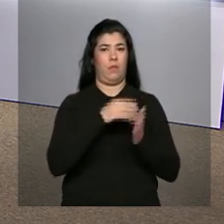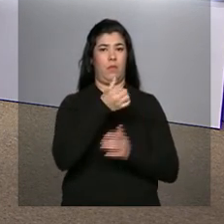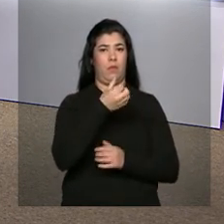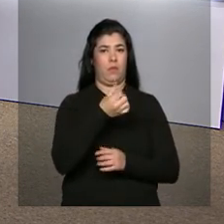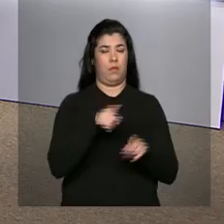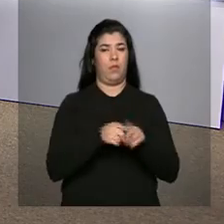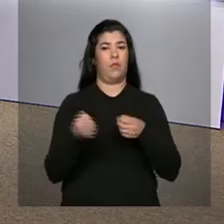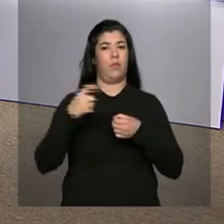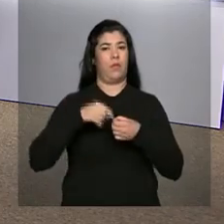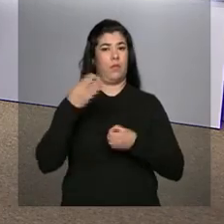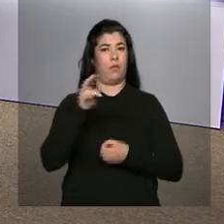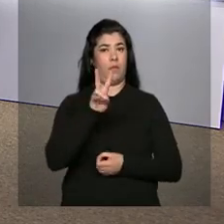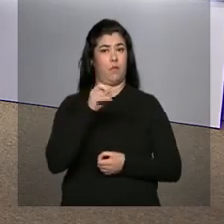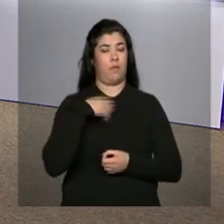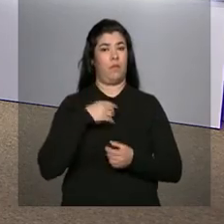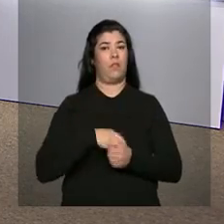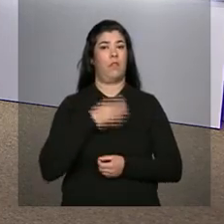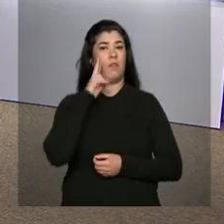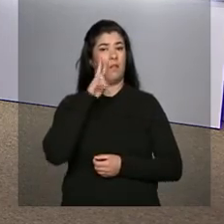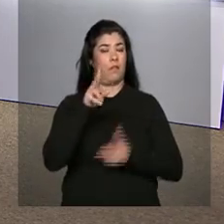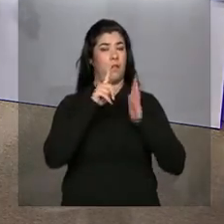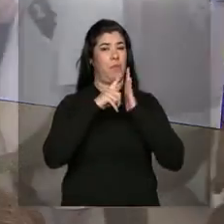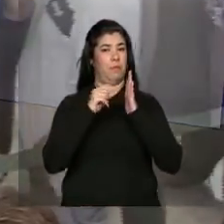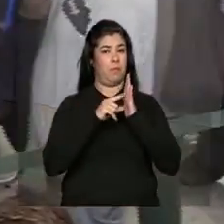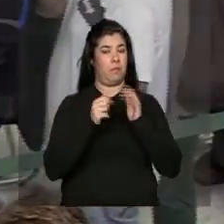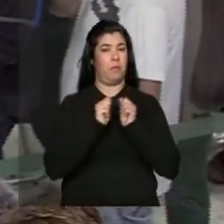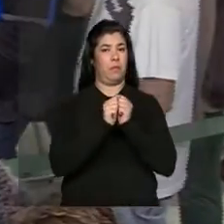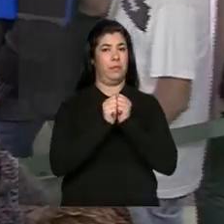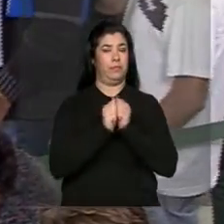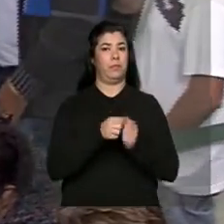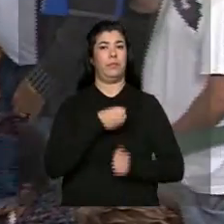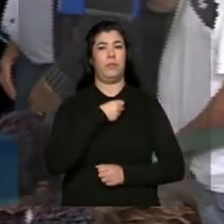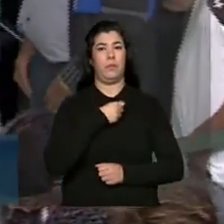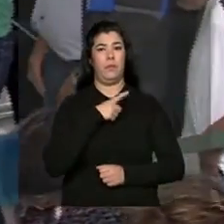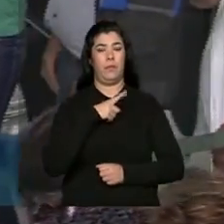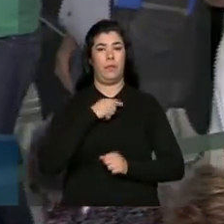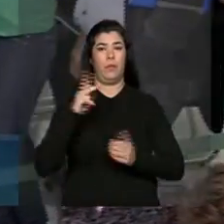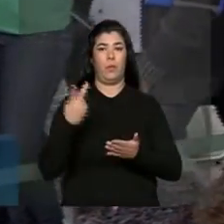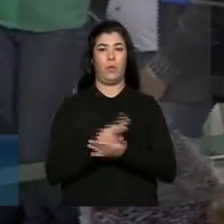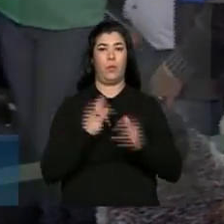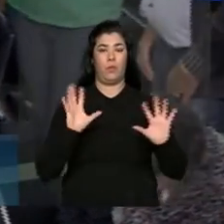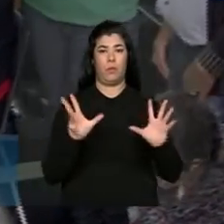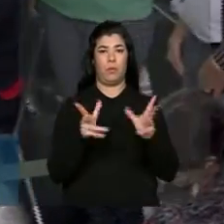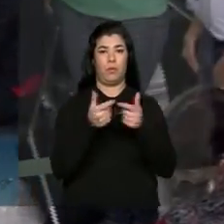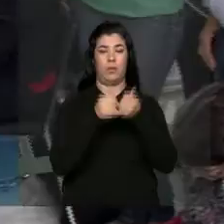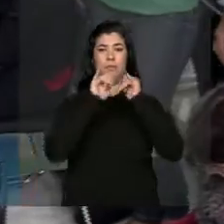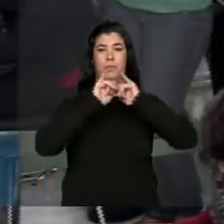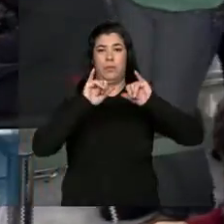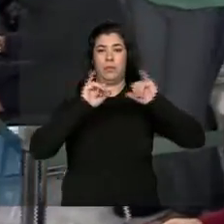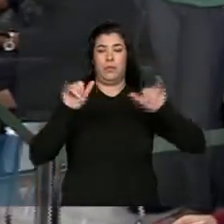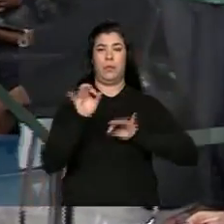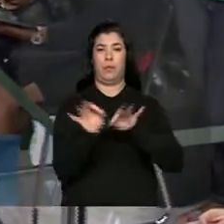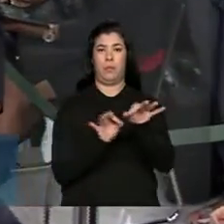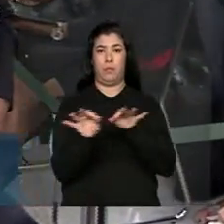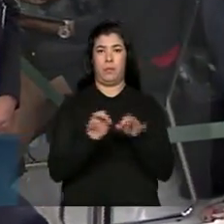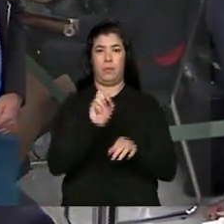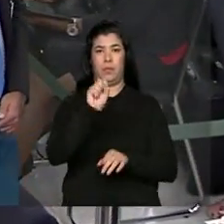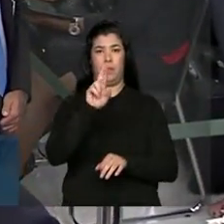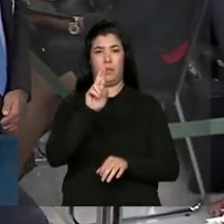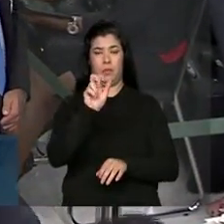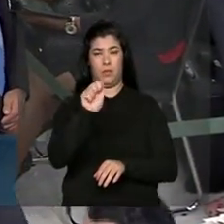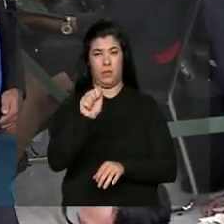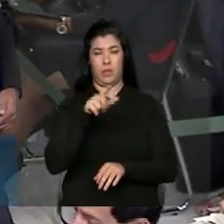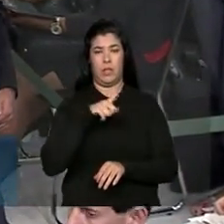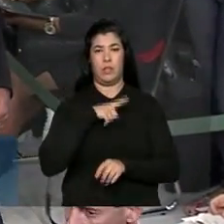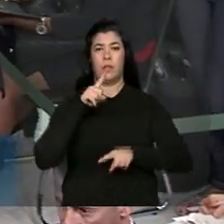2015-2016. Vamos voltar ao vivo com imagens lá do Palácio do Planalto, onde será a cerimônia de lançamento do plano. O